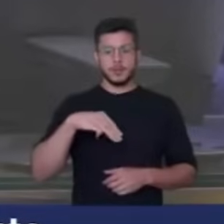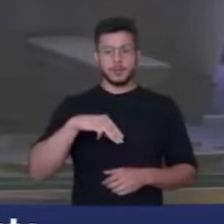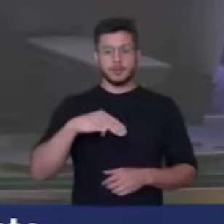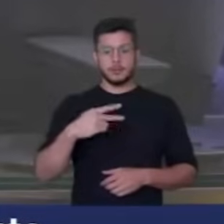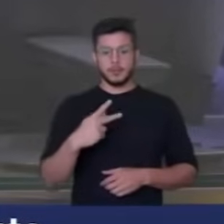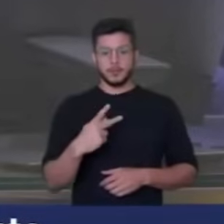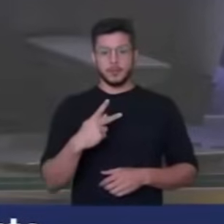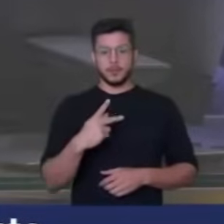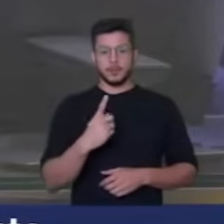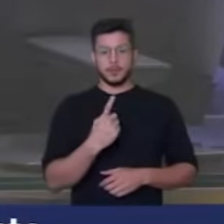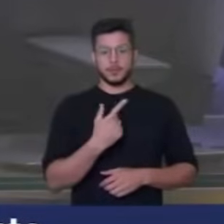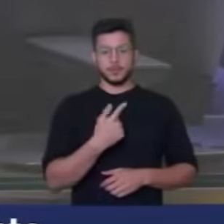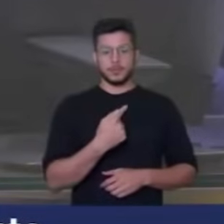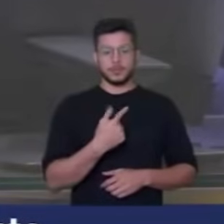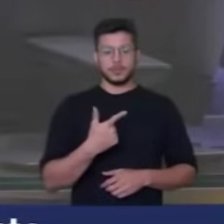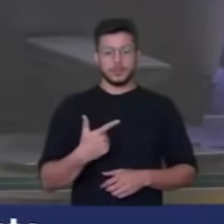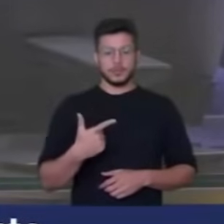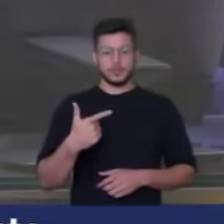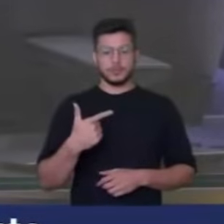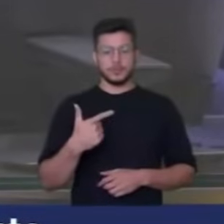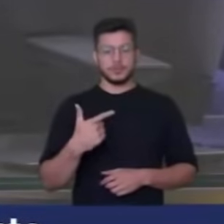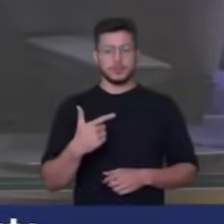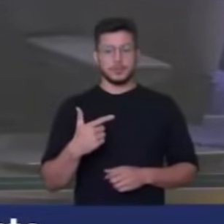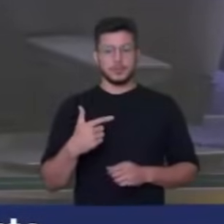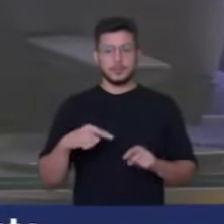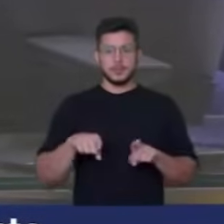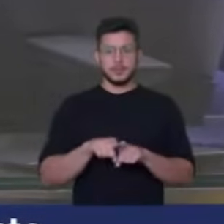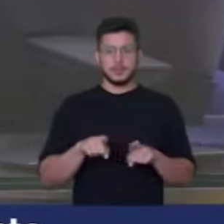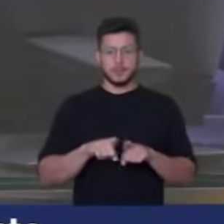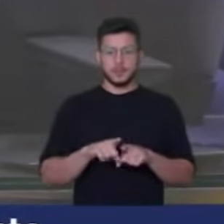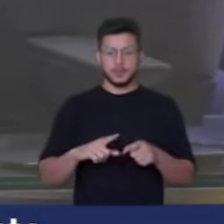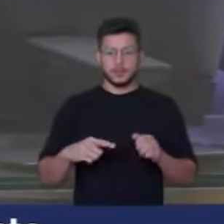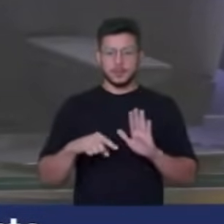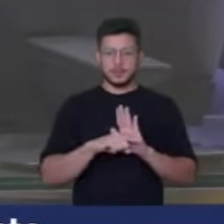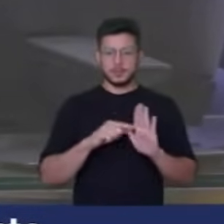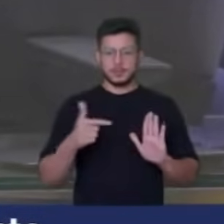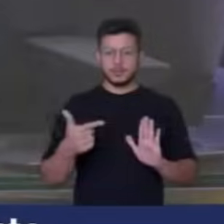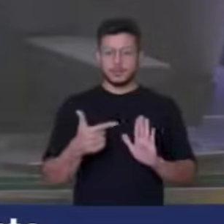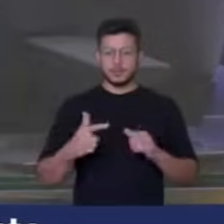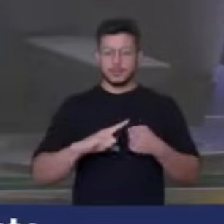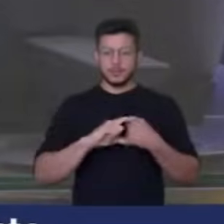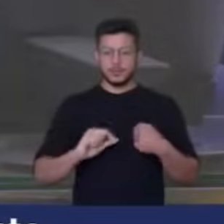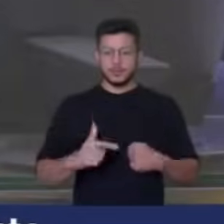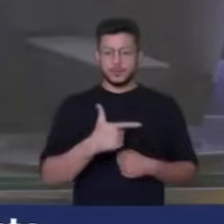decorrência do inciso 2º do artigo 21 do PLV apresentado ao MPV